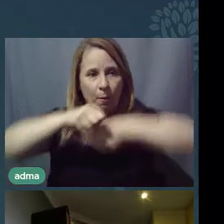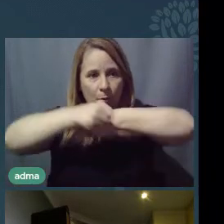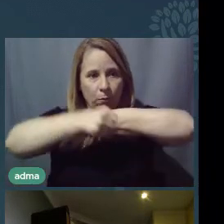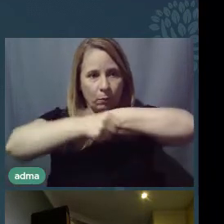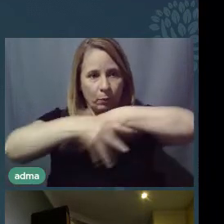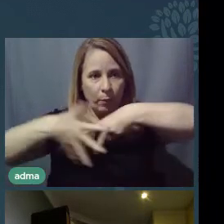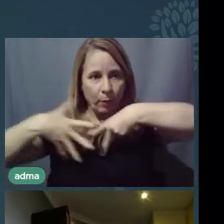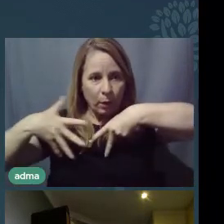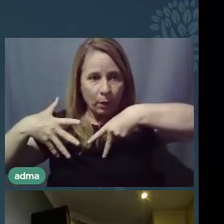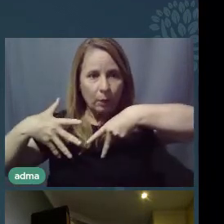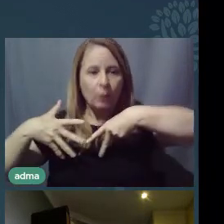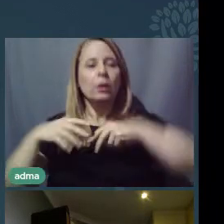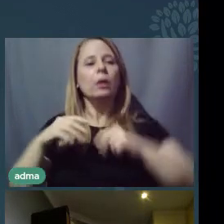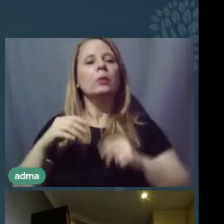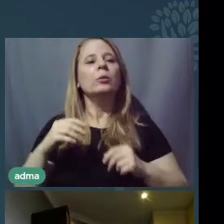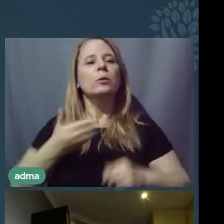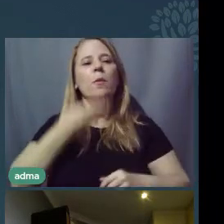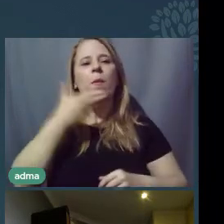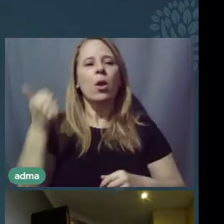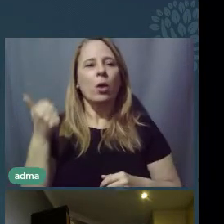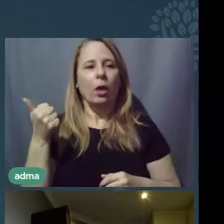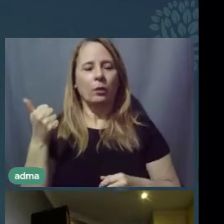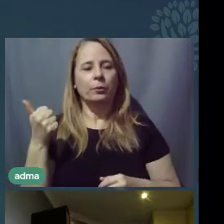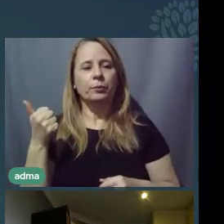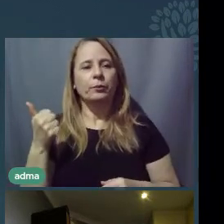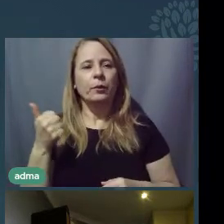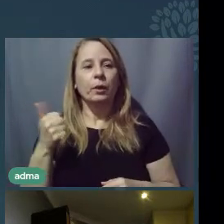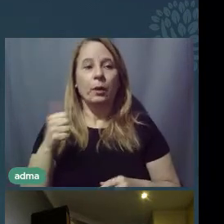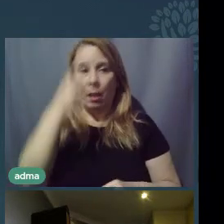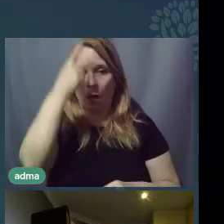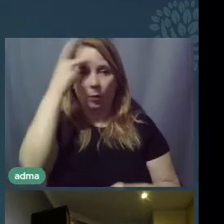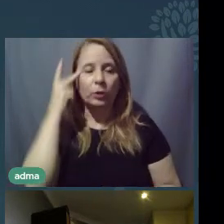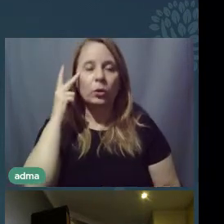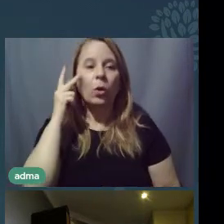Especificamente aqui, relacionado ao paciente com asma,